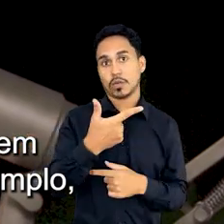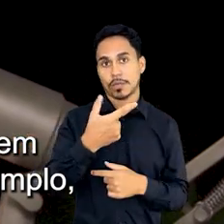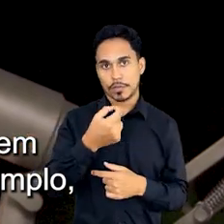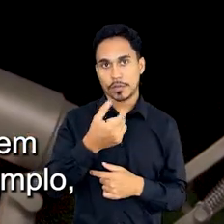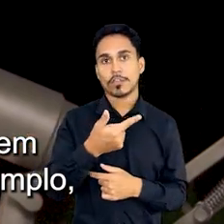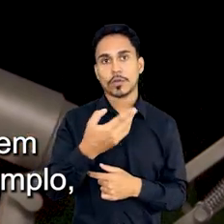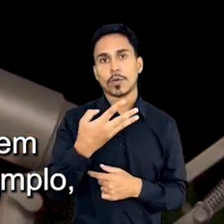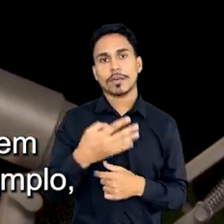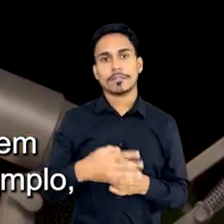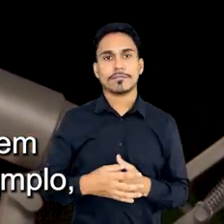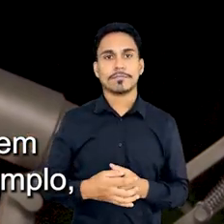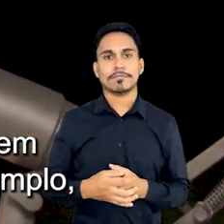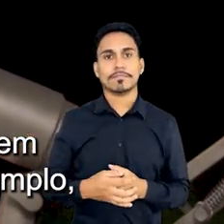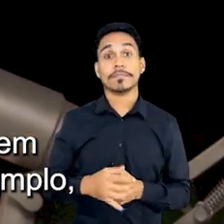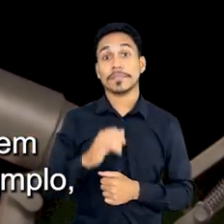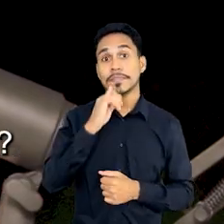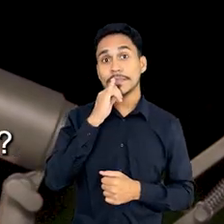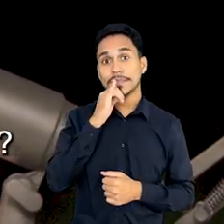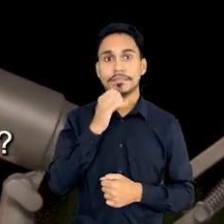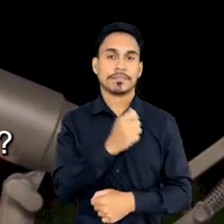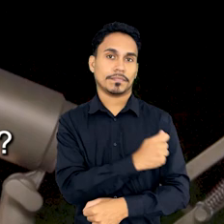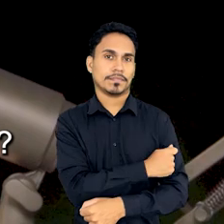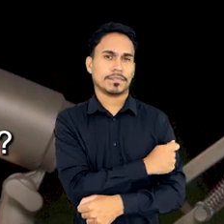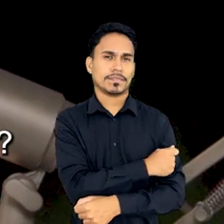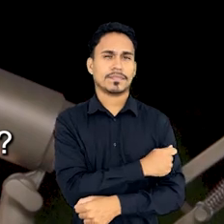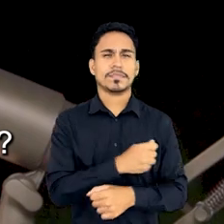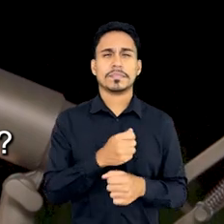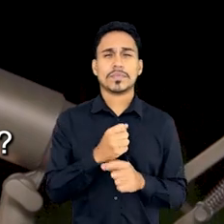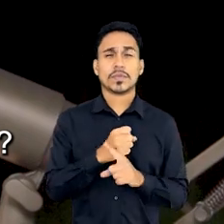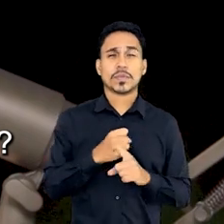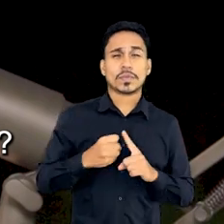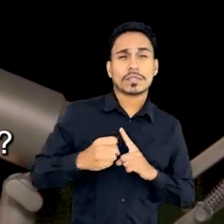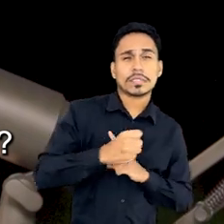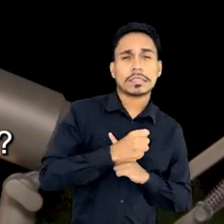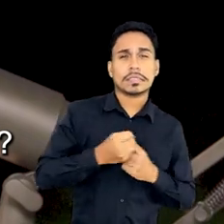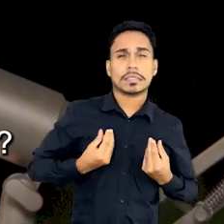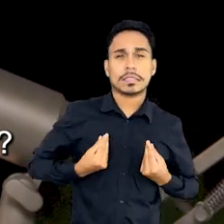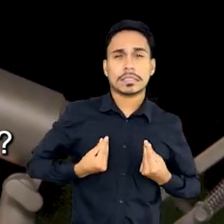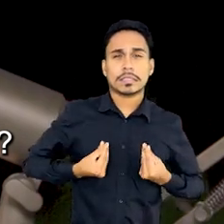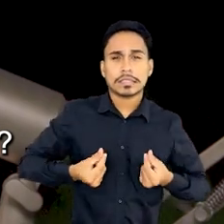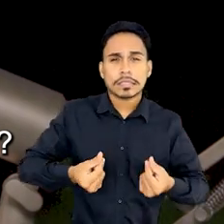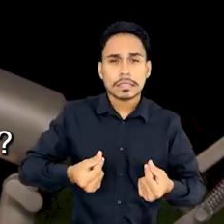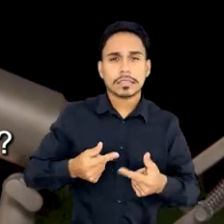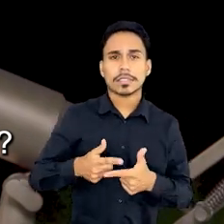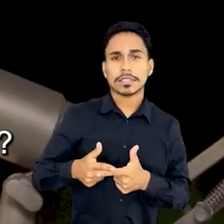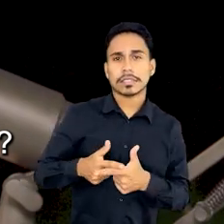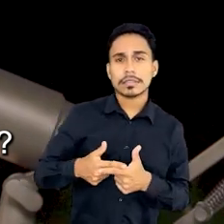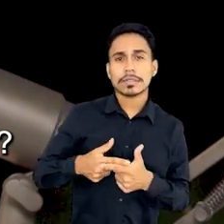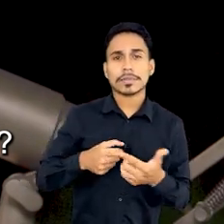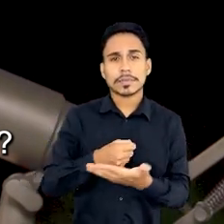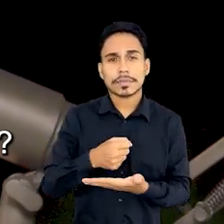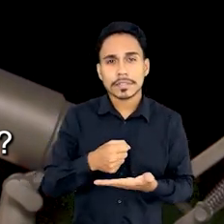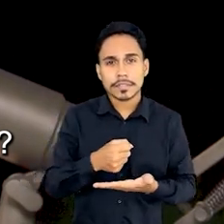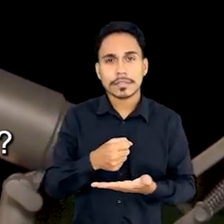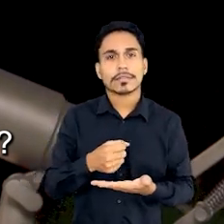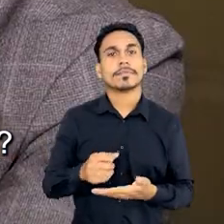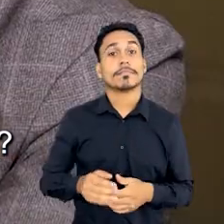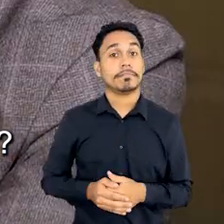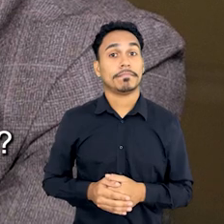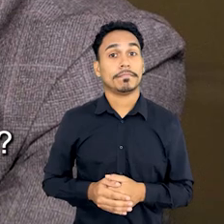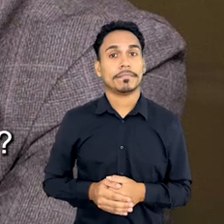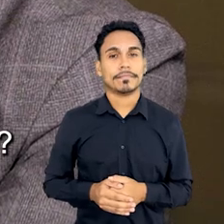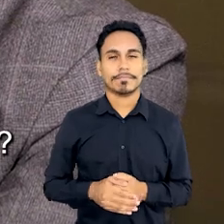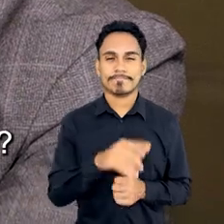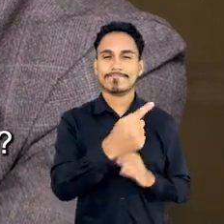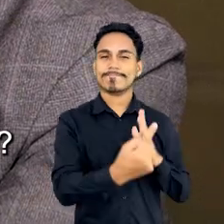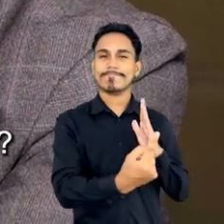como considerar eh por exemplo estudantes em vulnerabilidade social e enfim esão eu acho